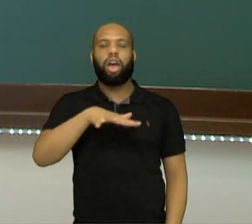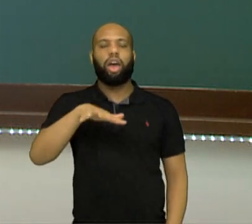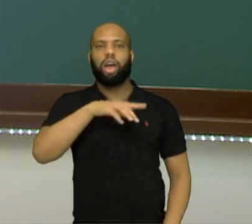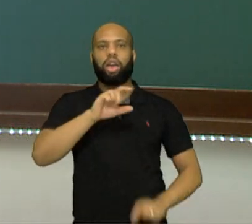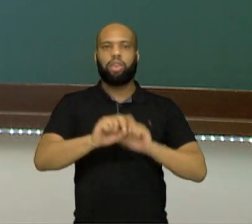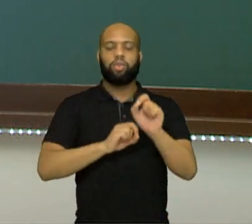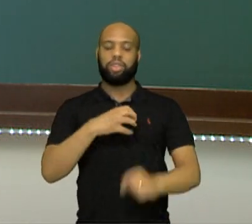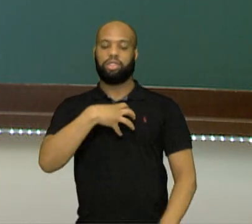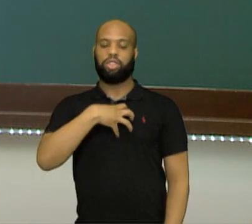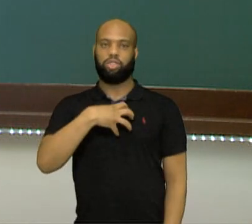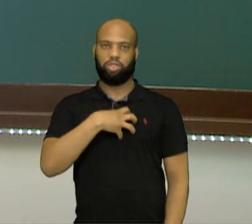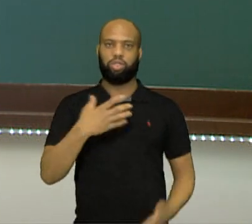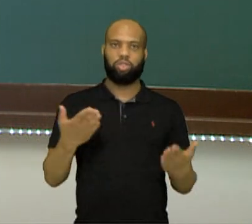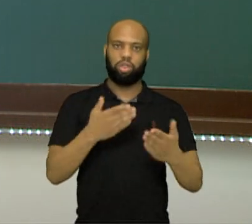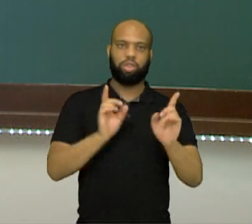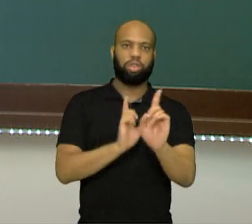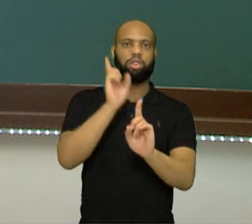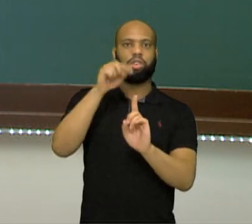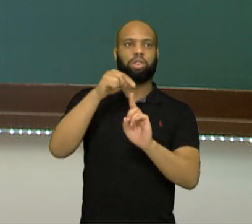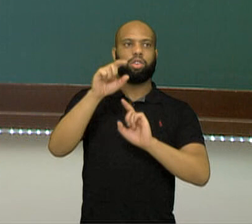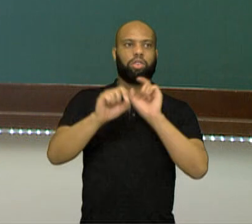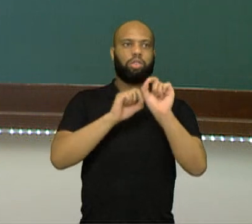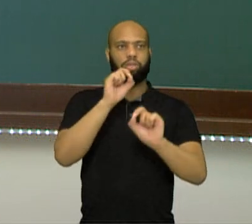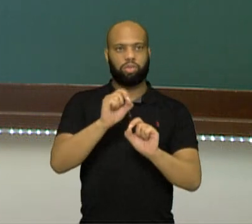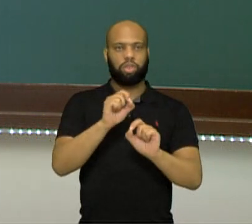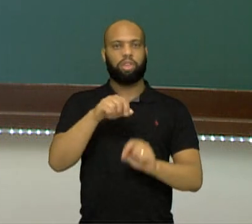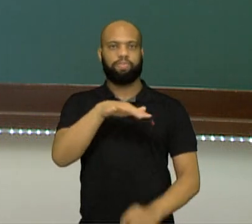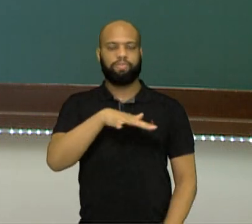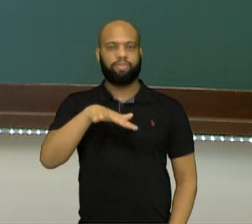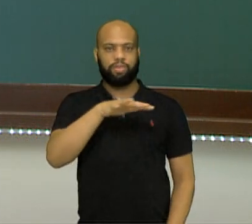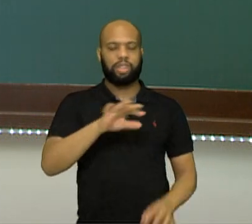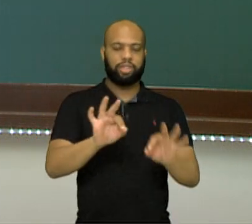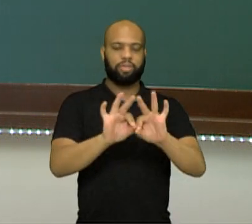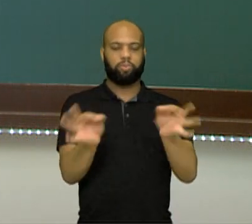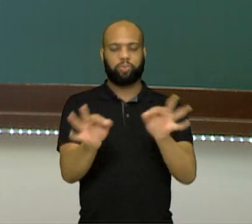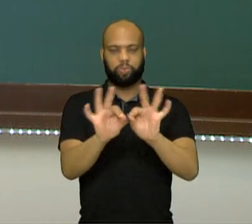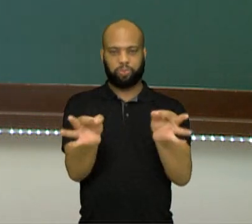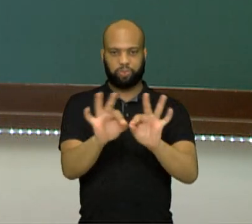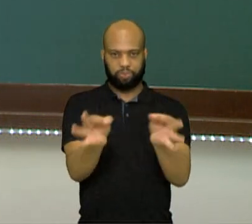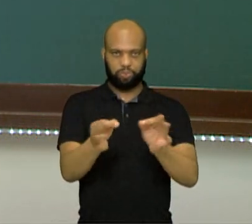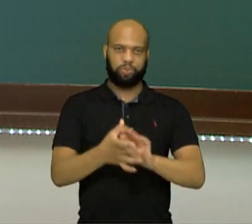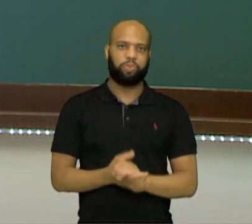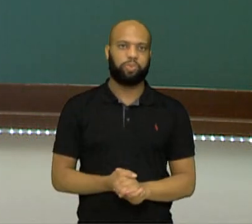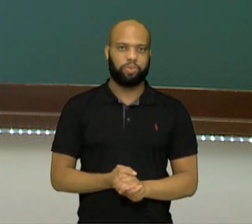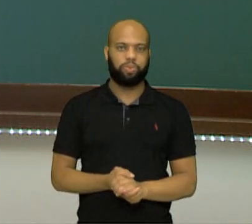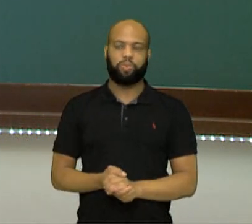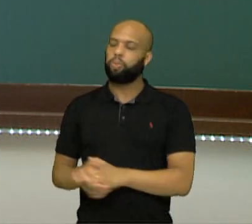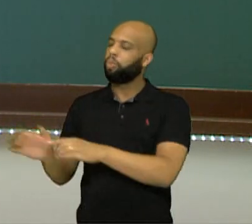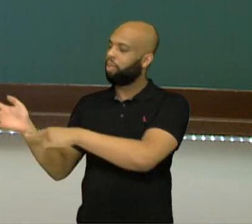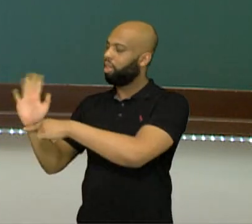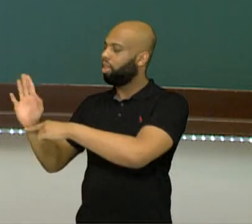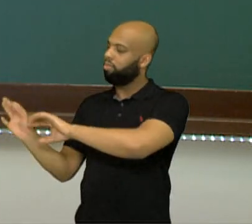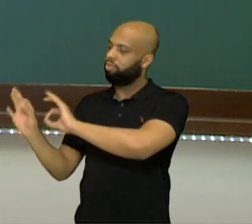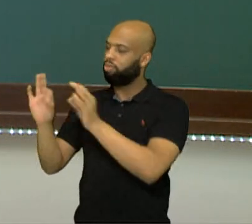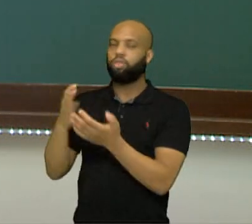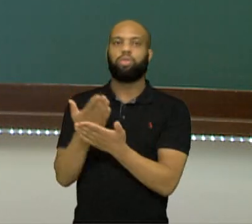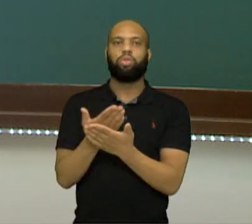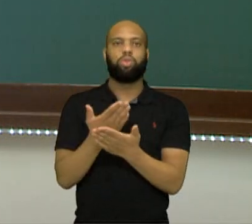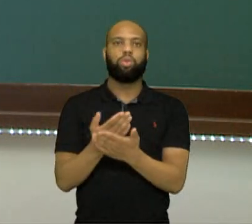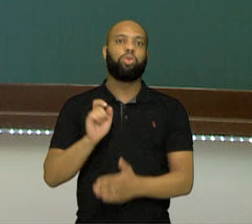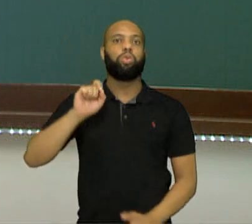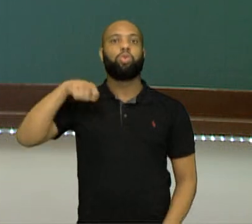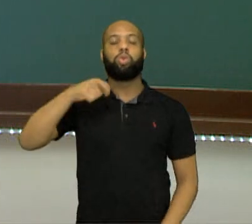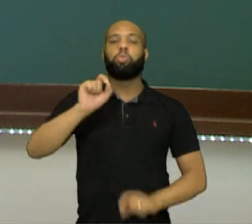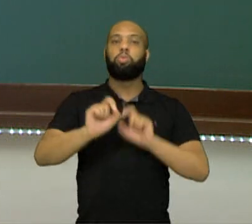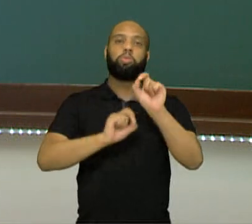a função é a questão do campo sintático. Belezinha, meus queridos? Belezinha, minhas